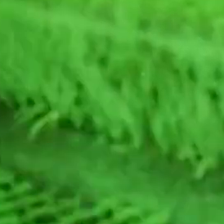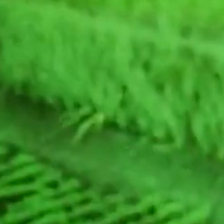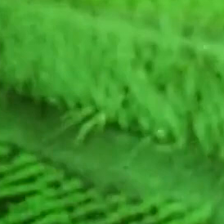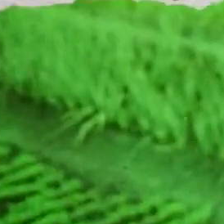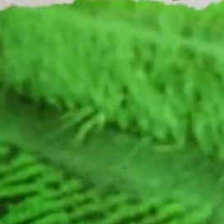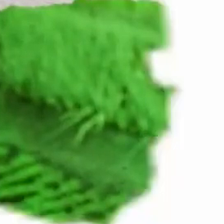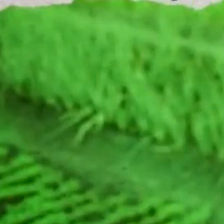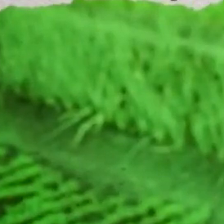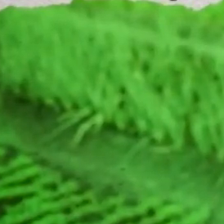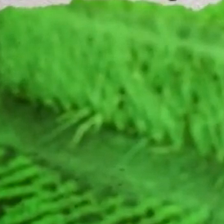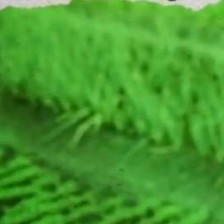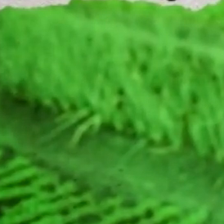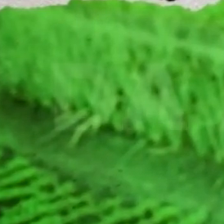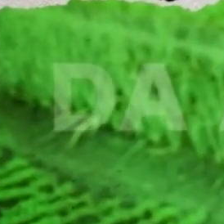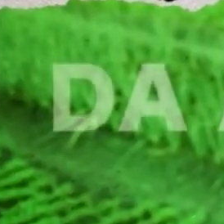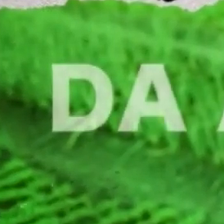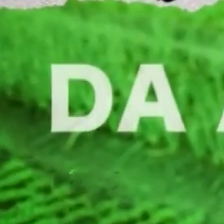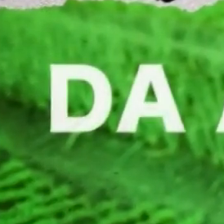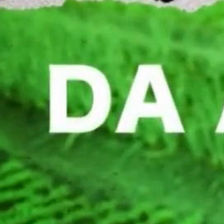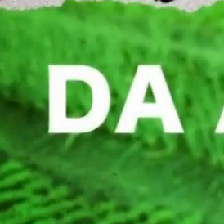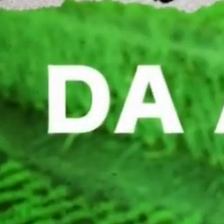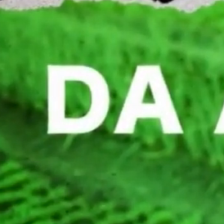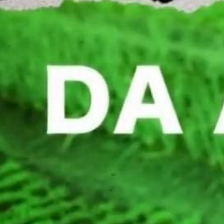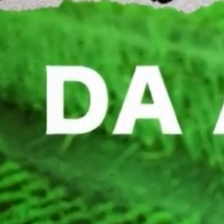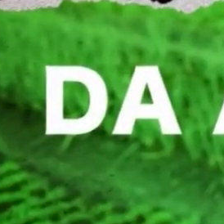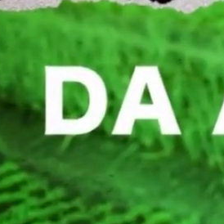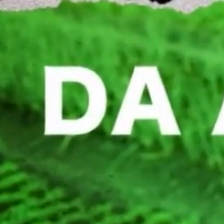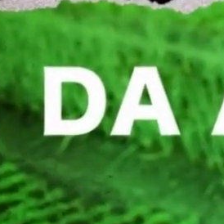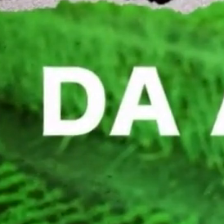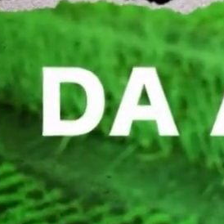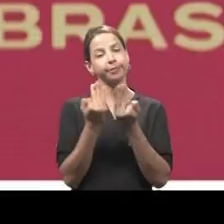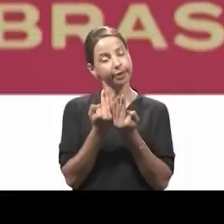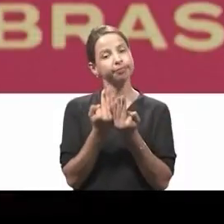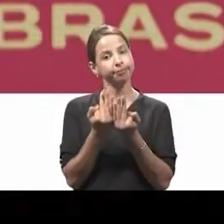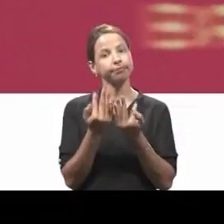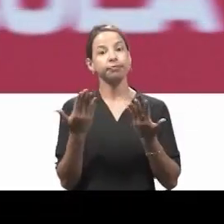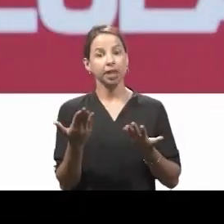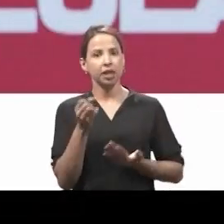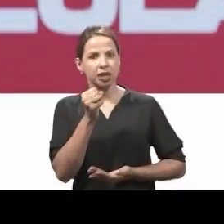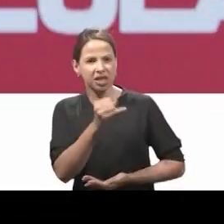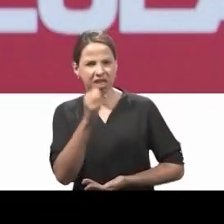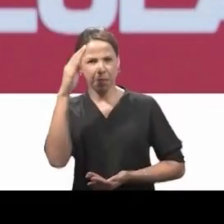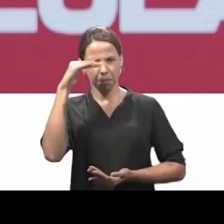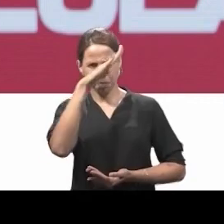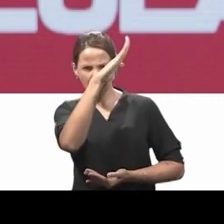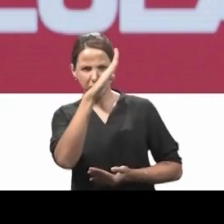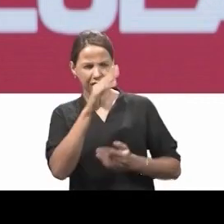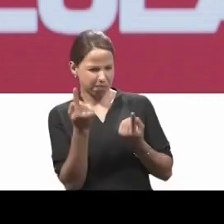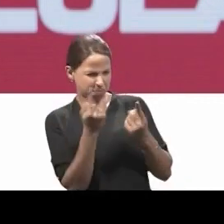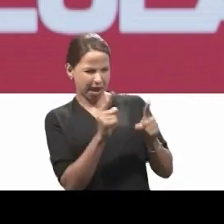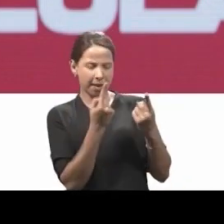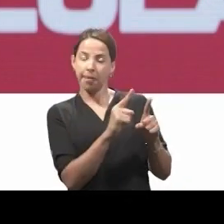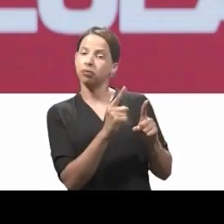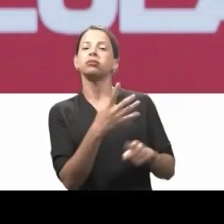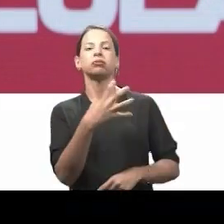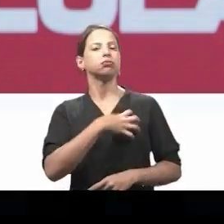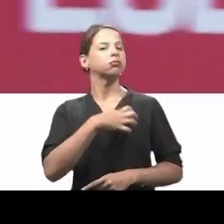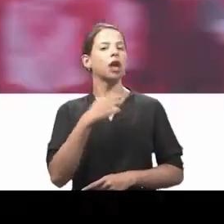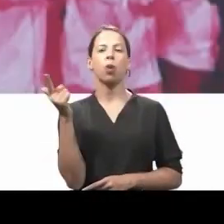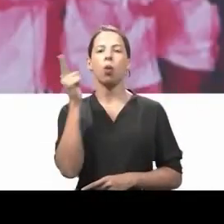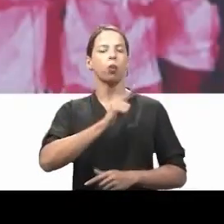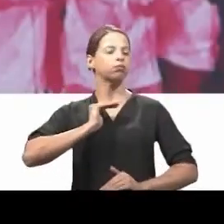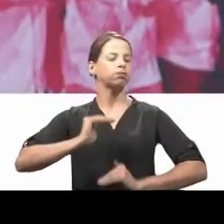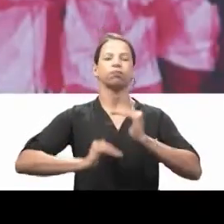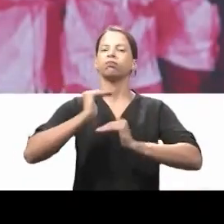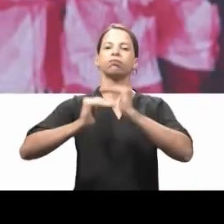Governo Bolsonaro cortou o dinheiro da agricultura familiar. Se Bolsonaro não jogasse contra, a Bahia teria